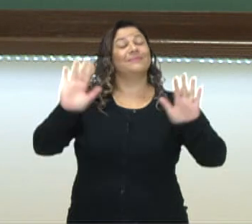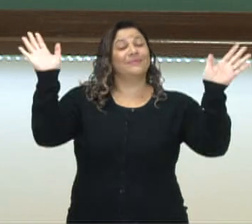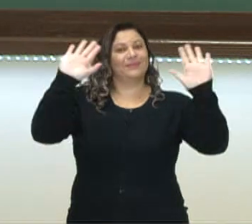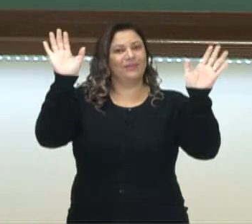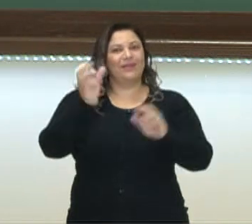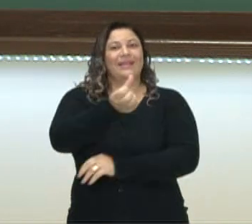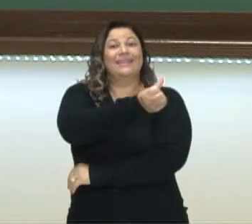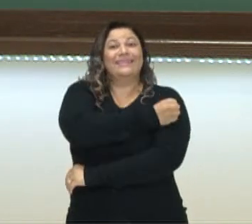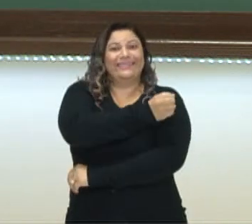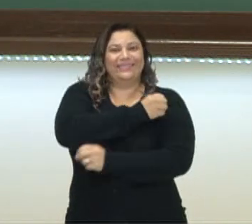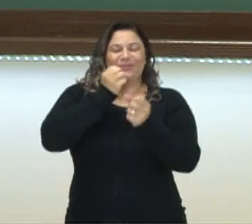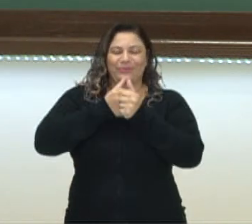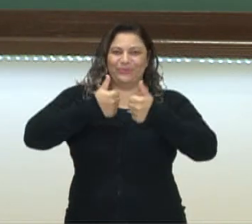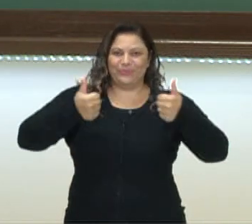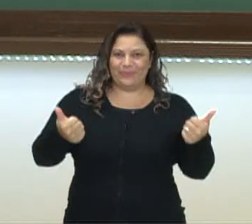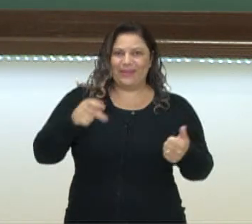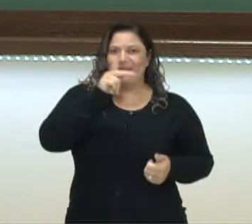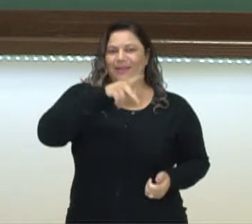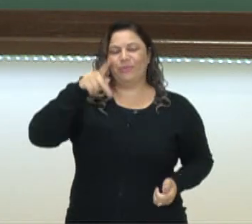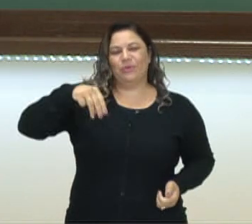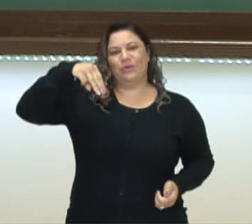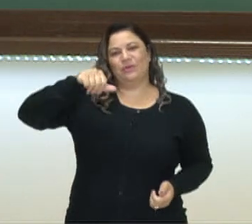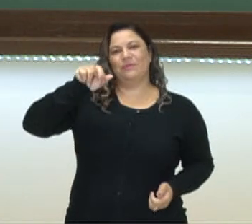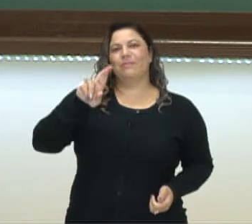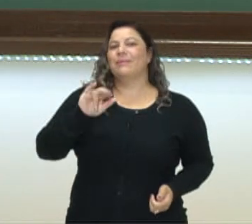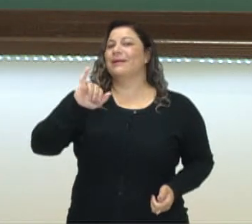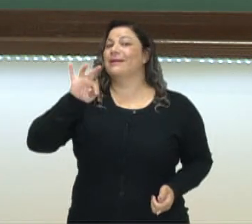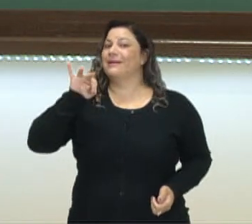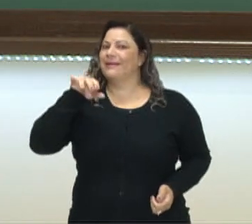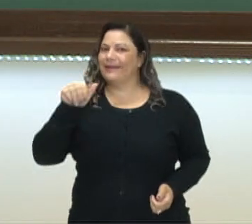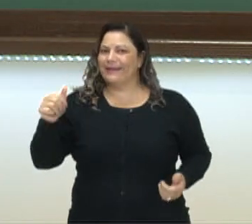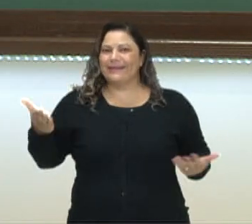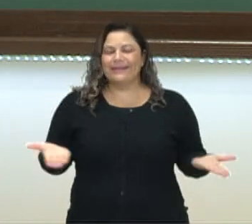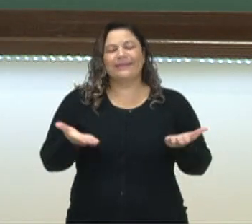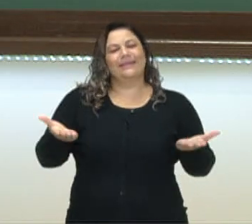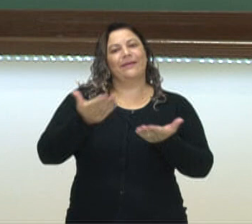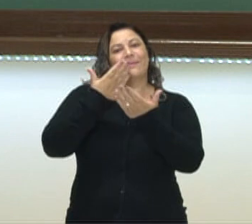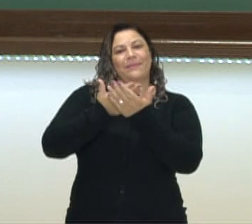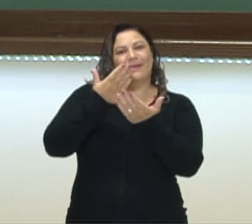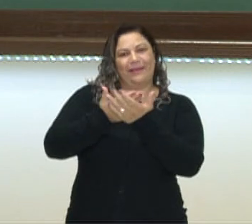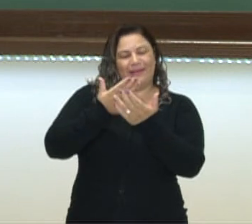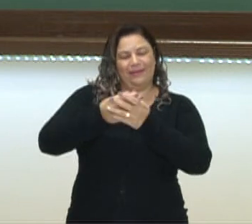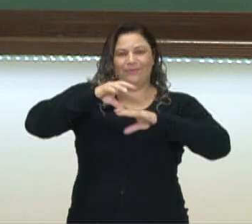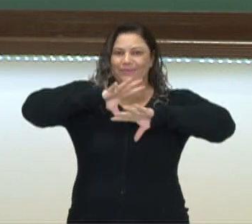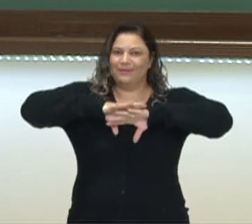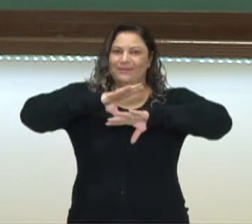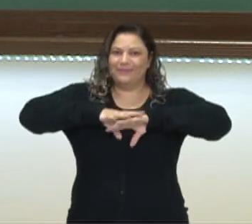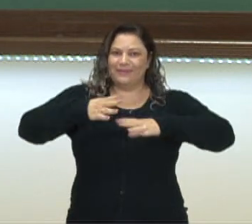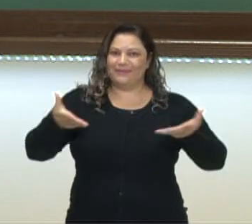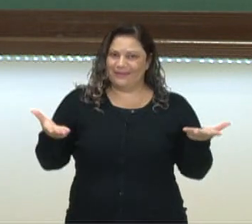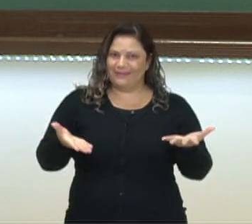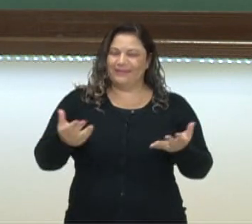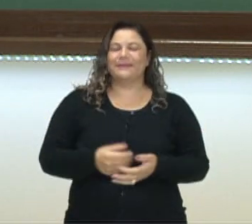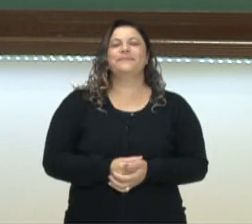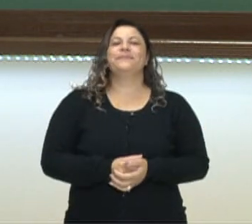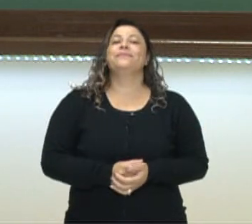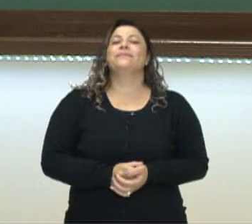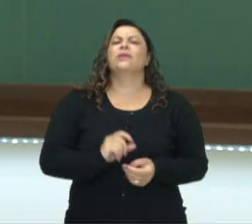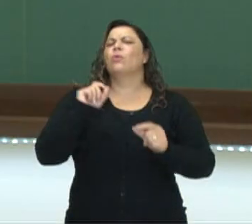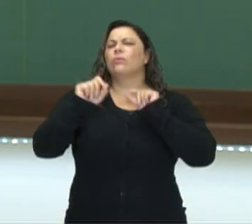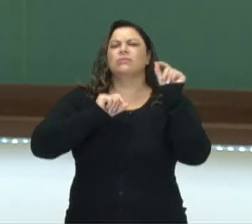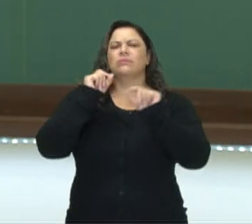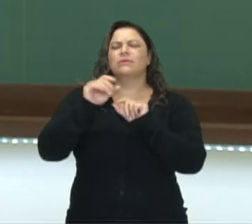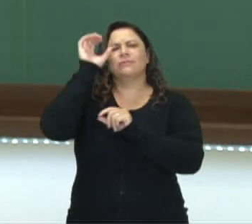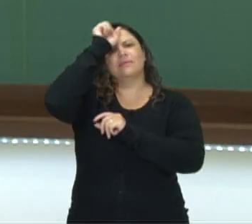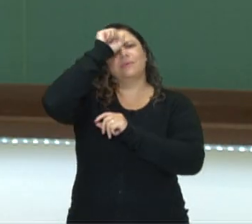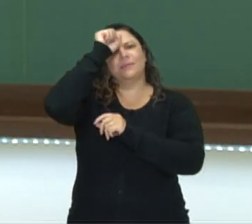Olá, sextos anos, tudo bem? Sou a professora Marita e nós estamos aqui para uma aula de matemática. Vamos lá? O que a gente vai ver nessa